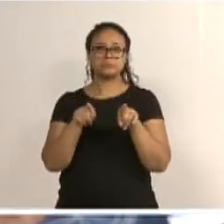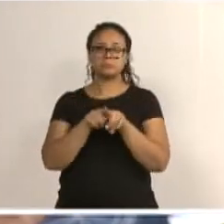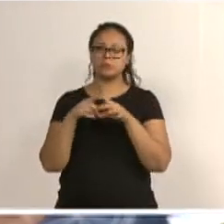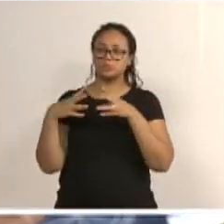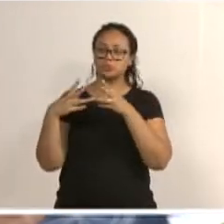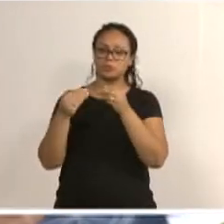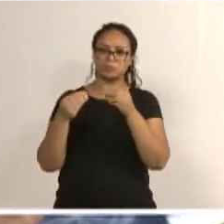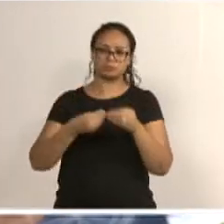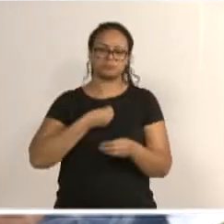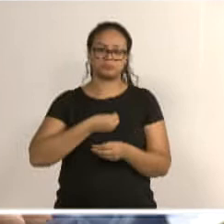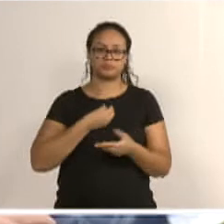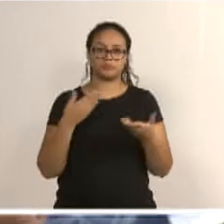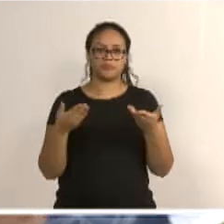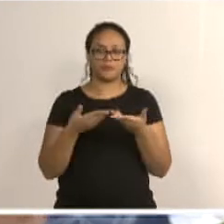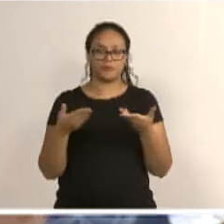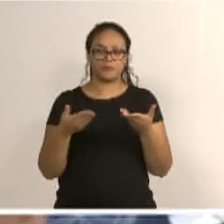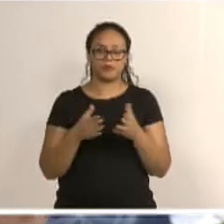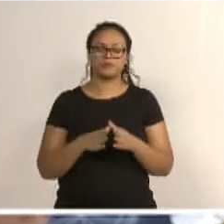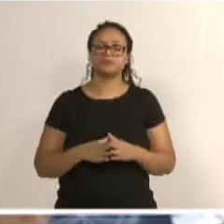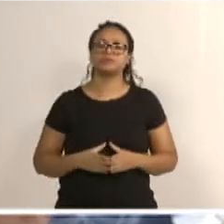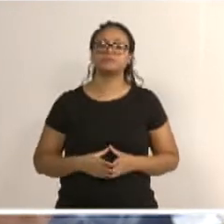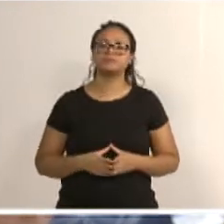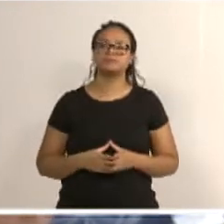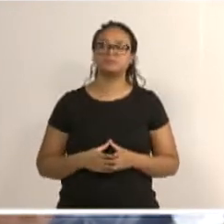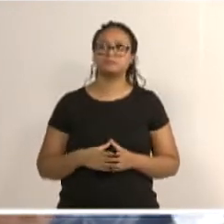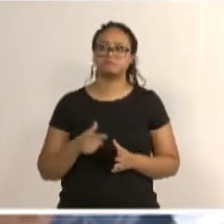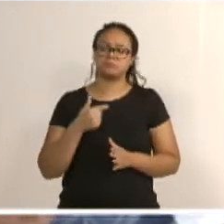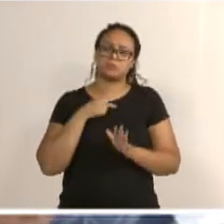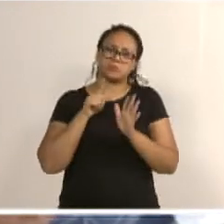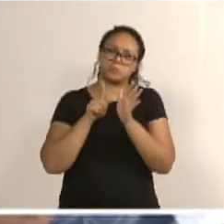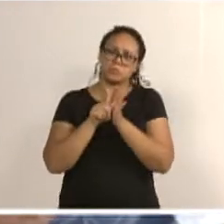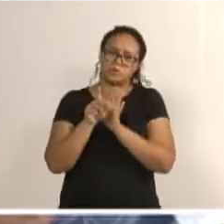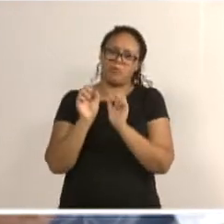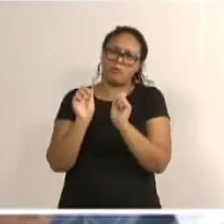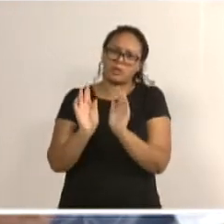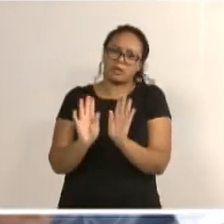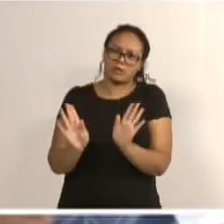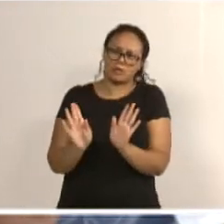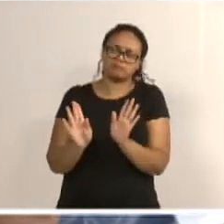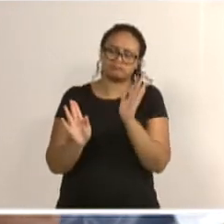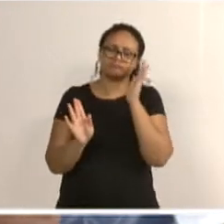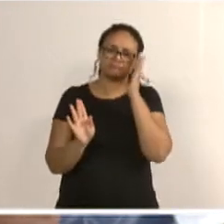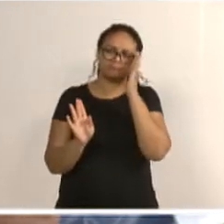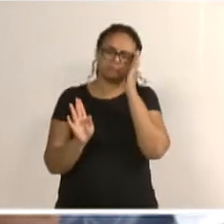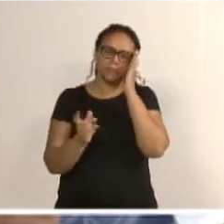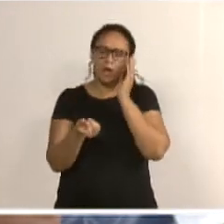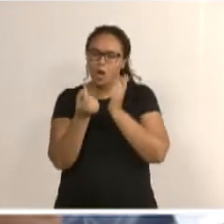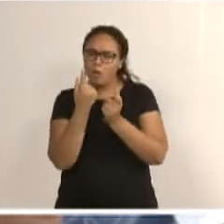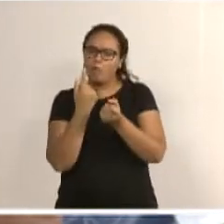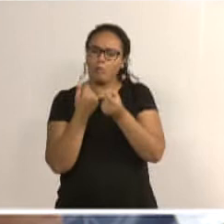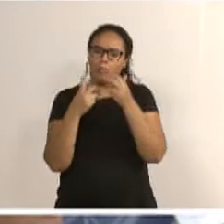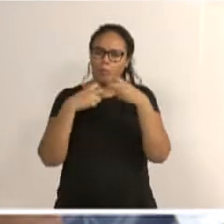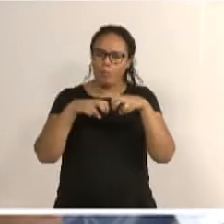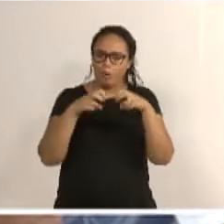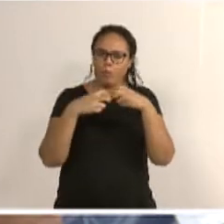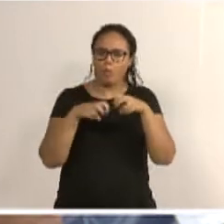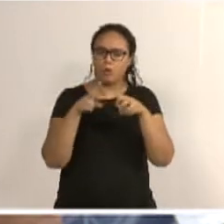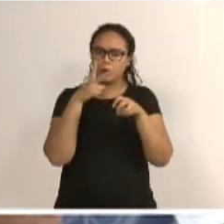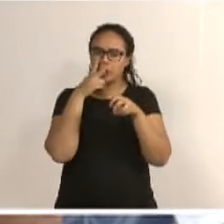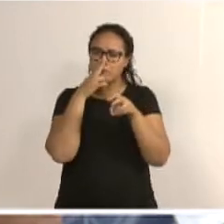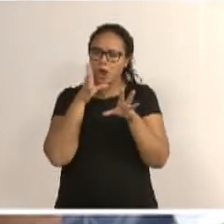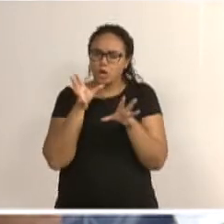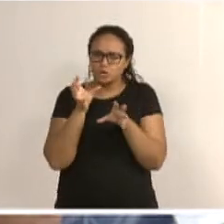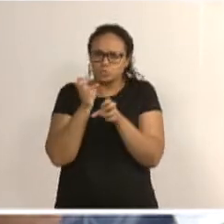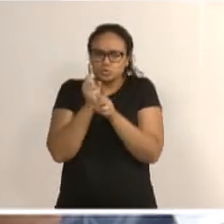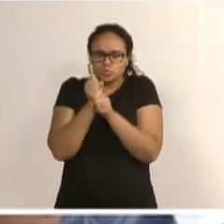aqui. A minha indagação é a seguinte: tudo bem, vai ser feita uma aglutinação de algumas linhas. Ficou